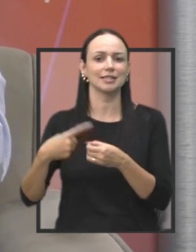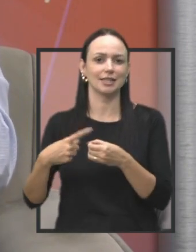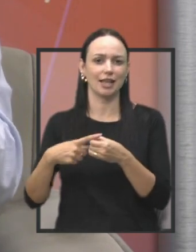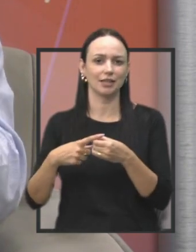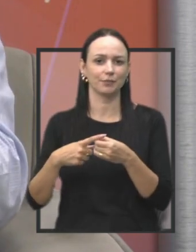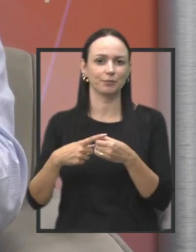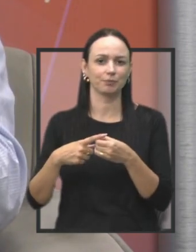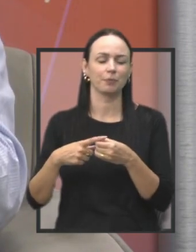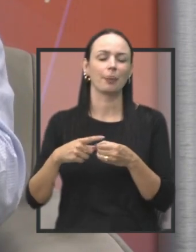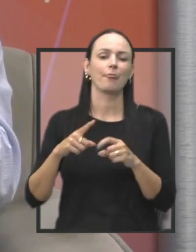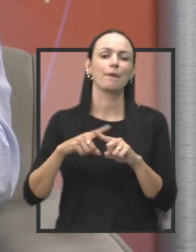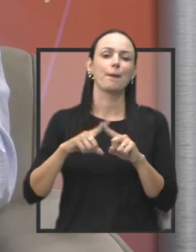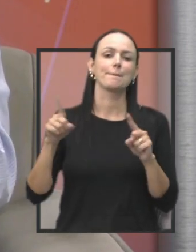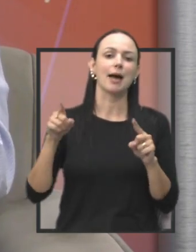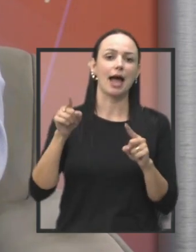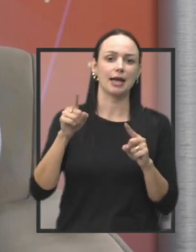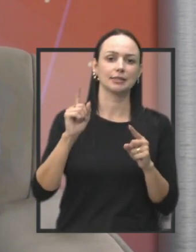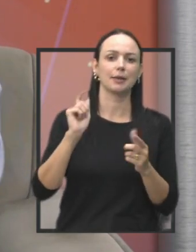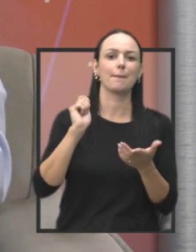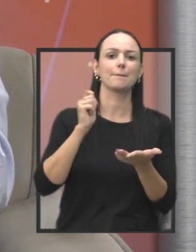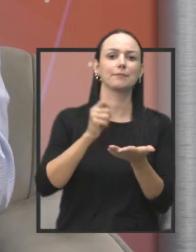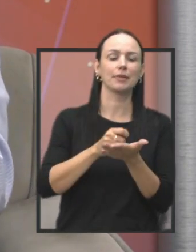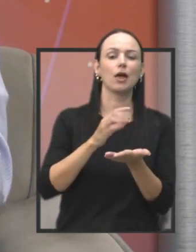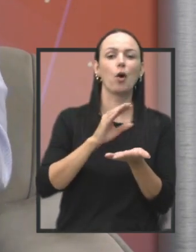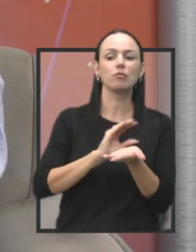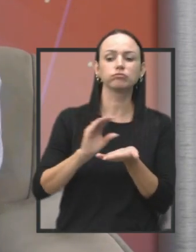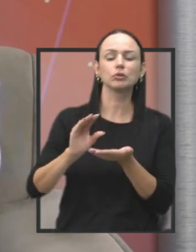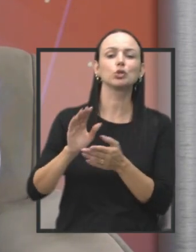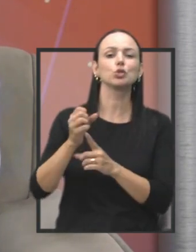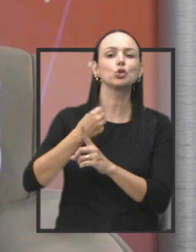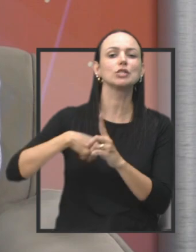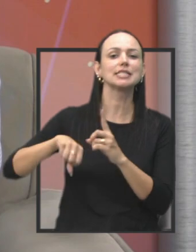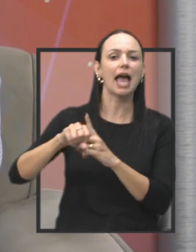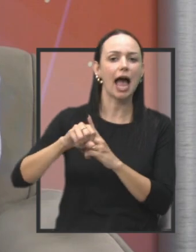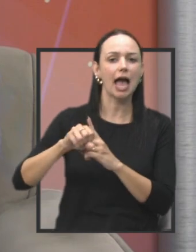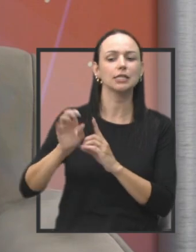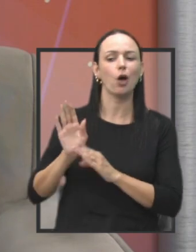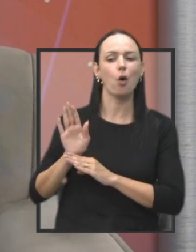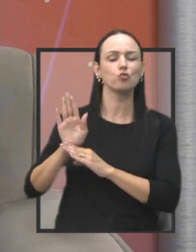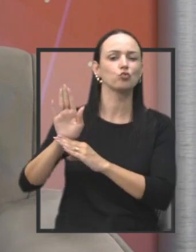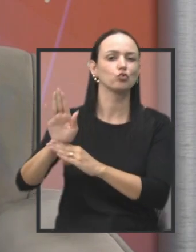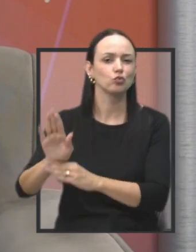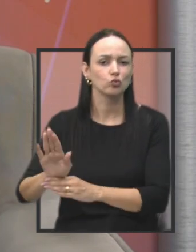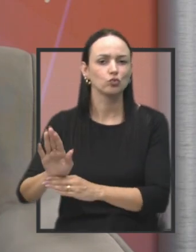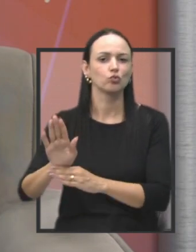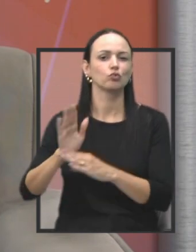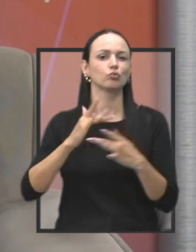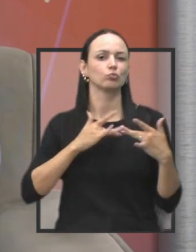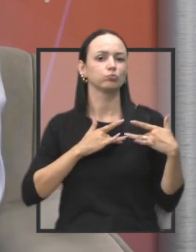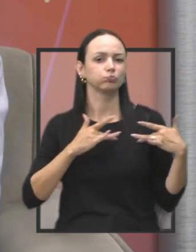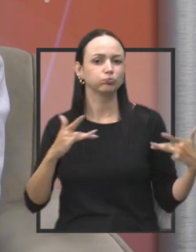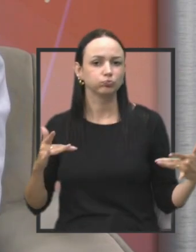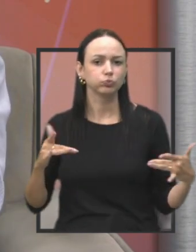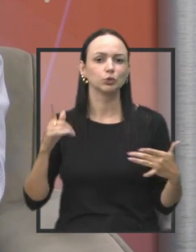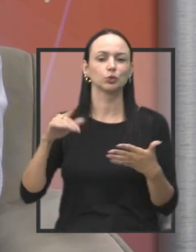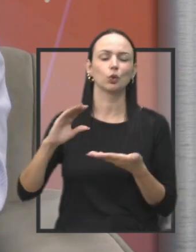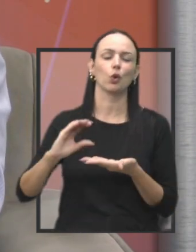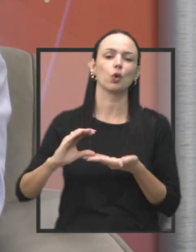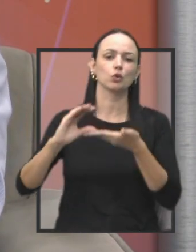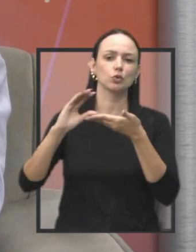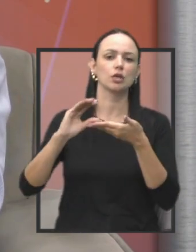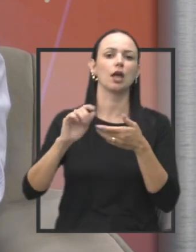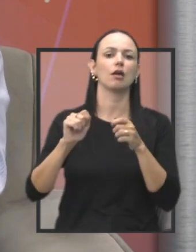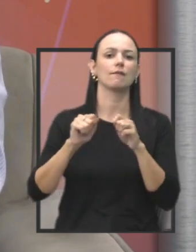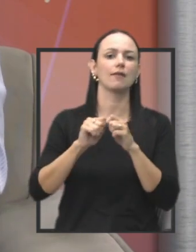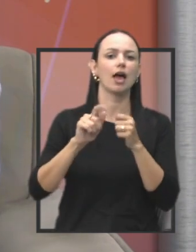porém ele destina para as causas sociais, causas nobres, que o Conselho faz a gestão junto